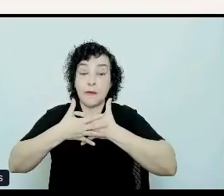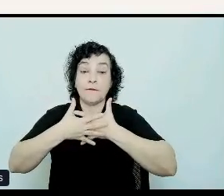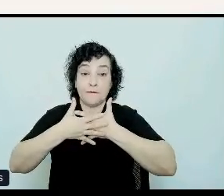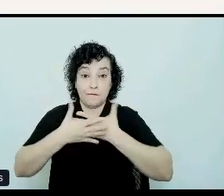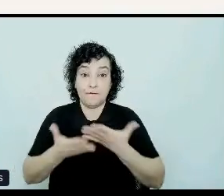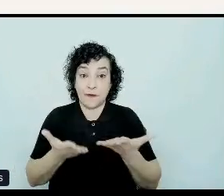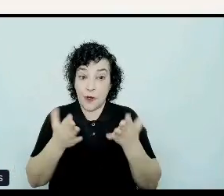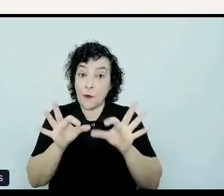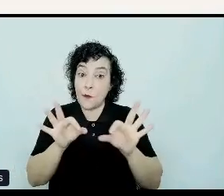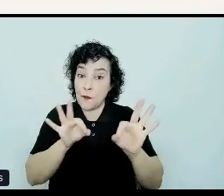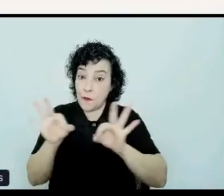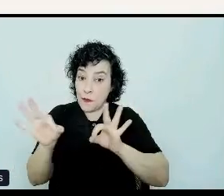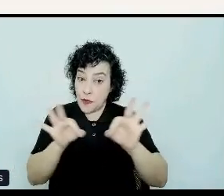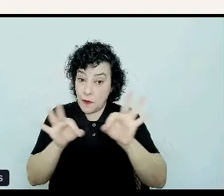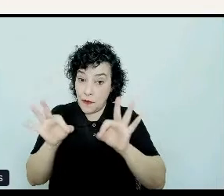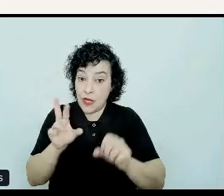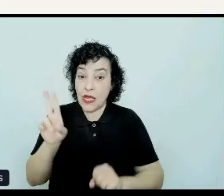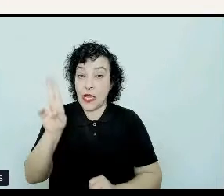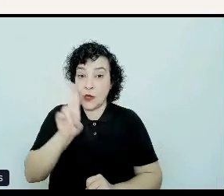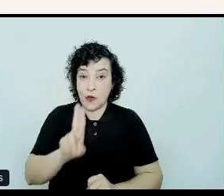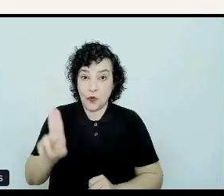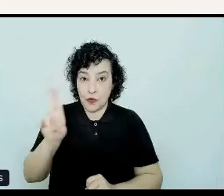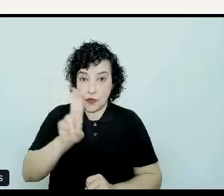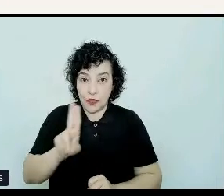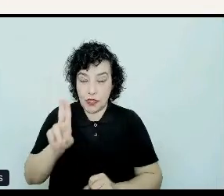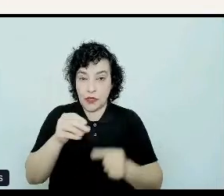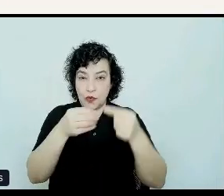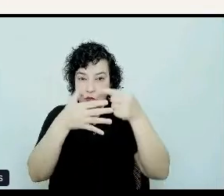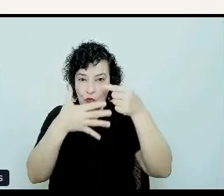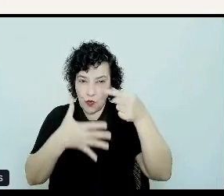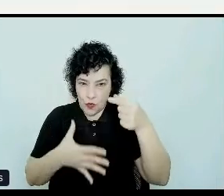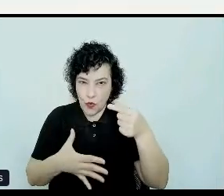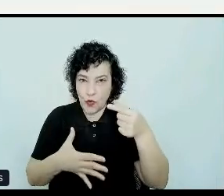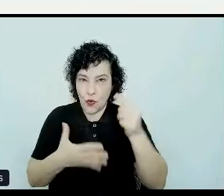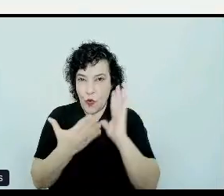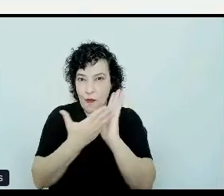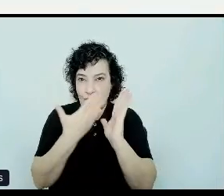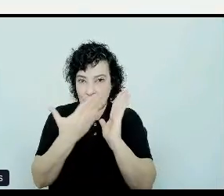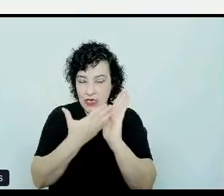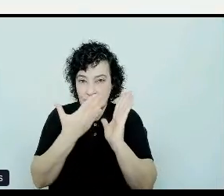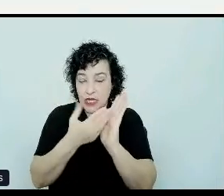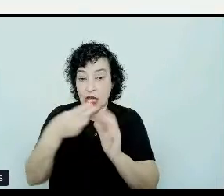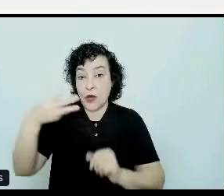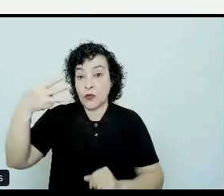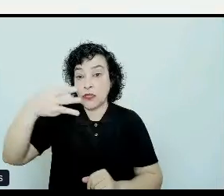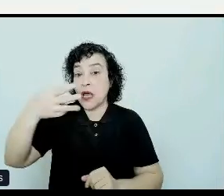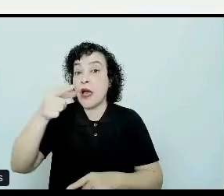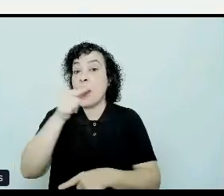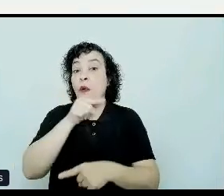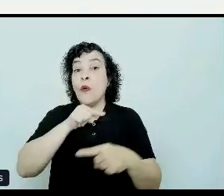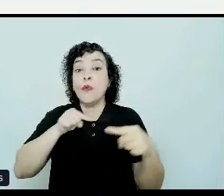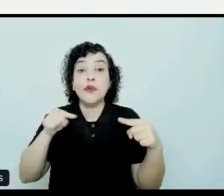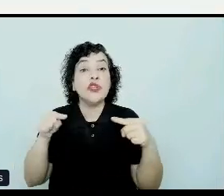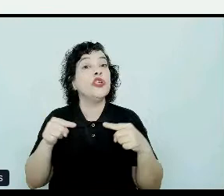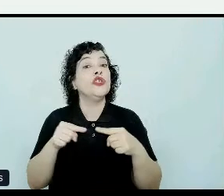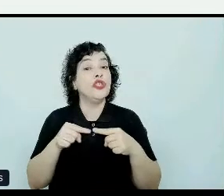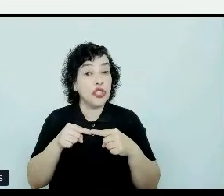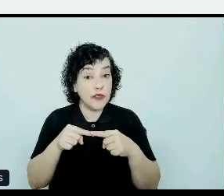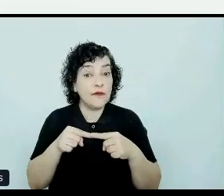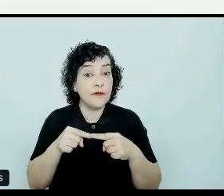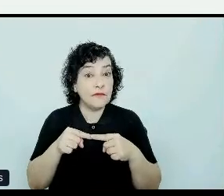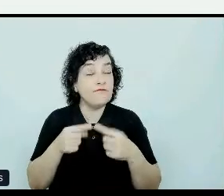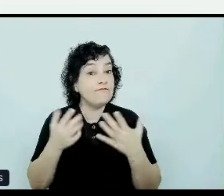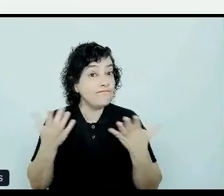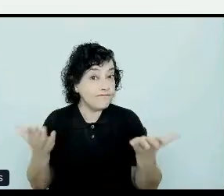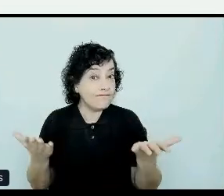eu fiz ele usando o iKit do Google Material 3, né, porque o objetivo era justamente